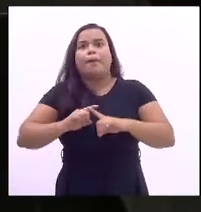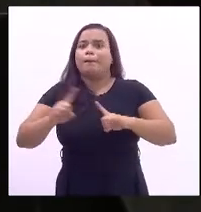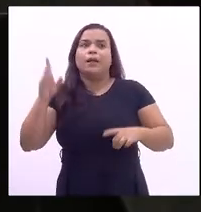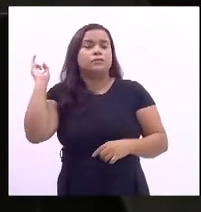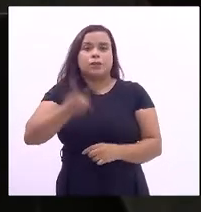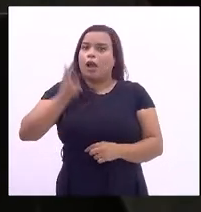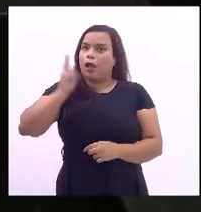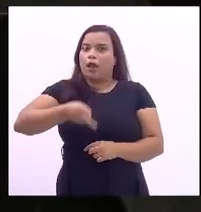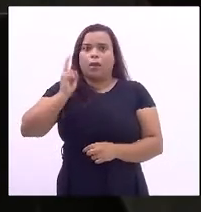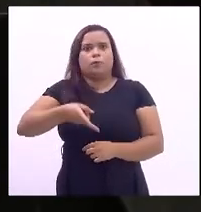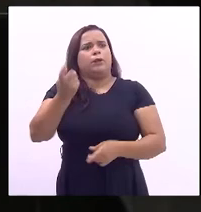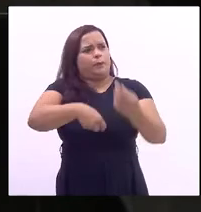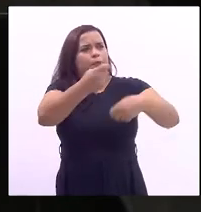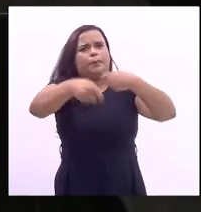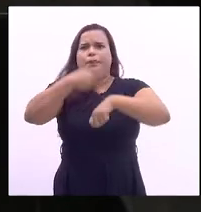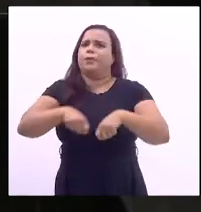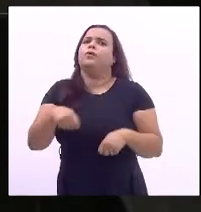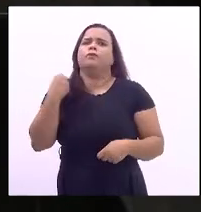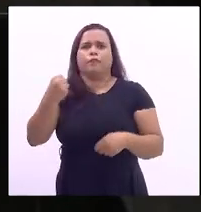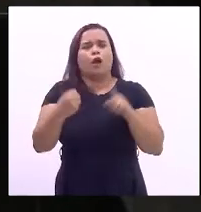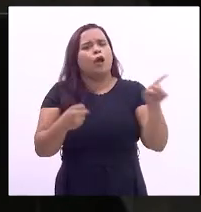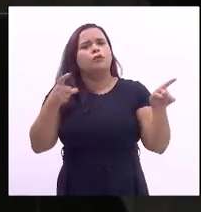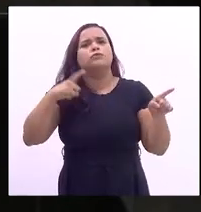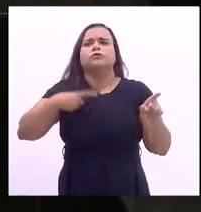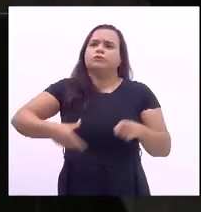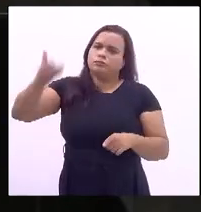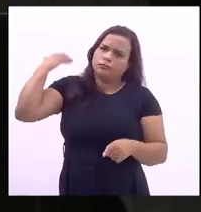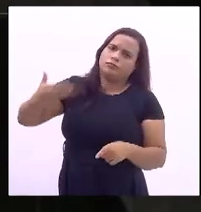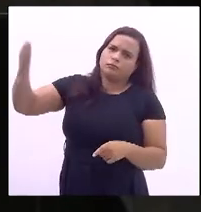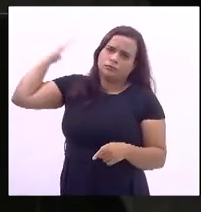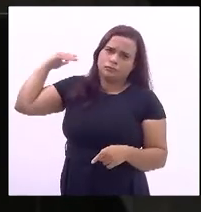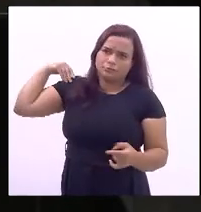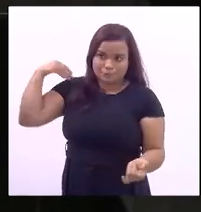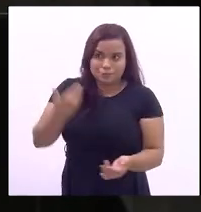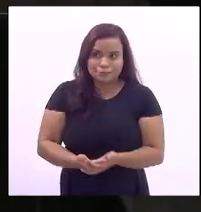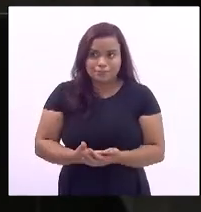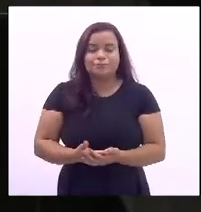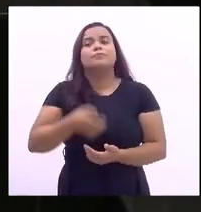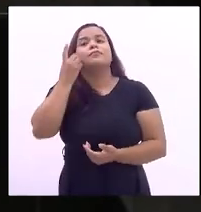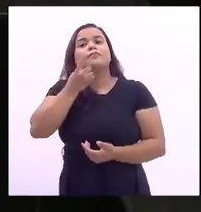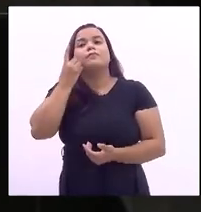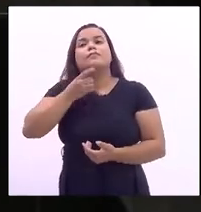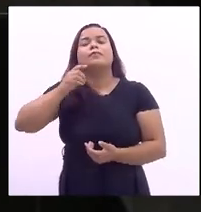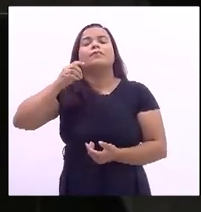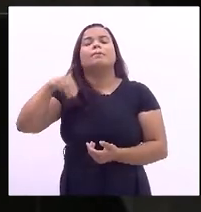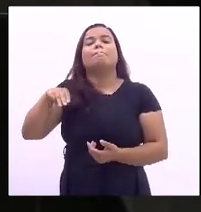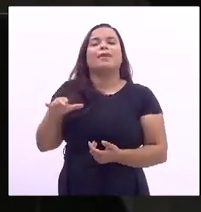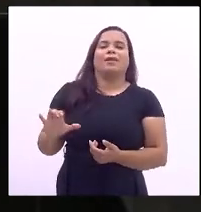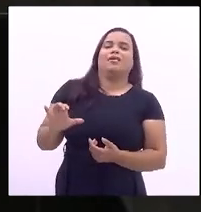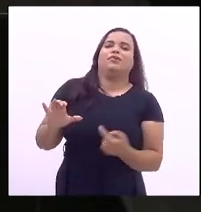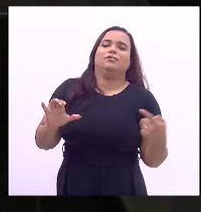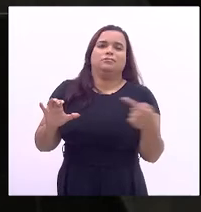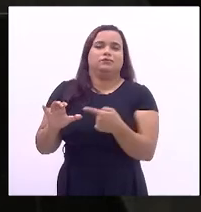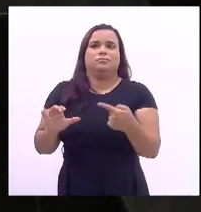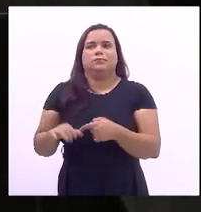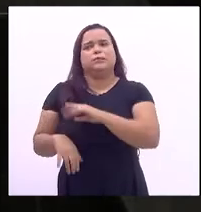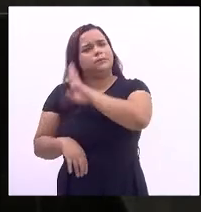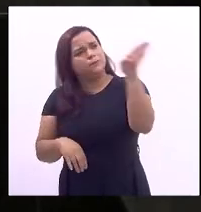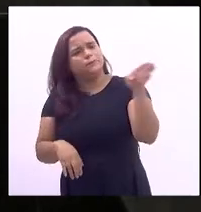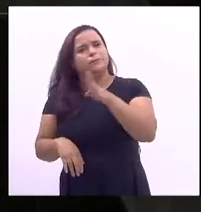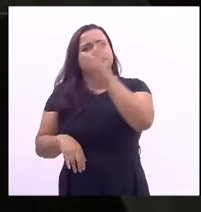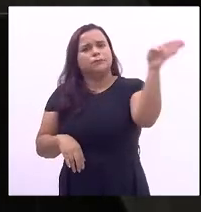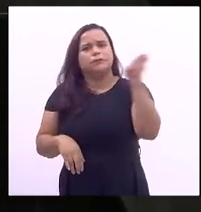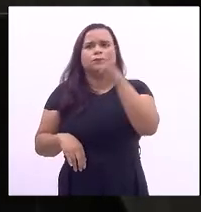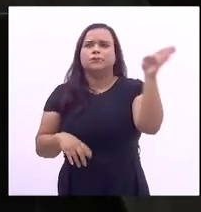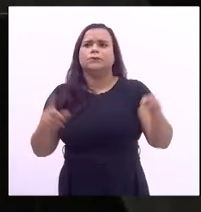sempre foi por gente né desde a época que o nosso deputado Carlos minc frequentava